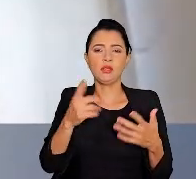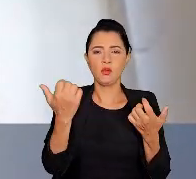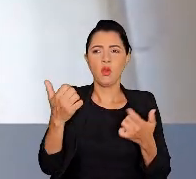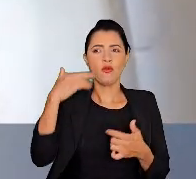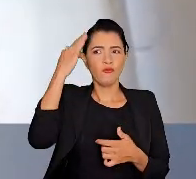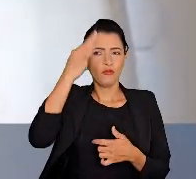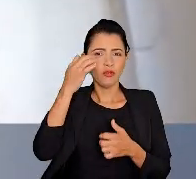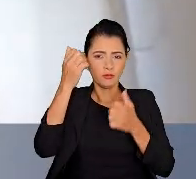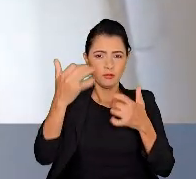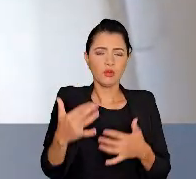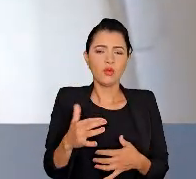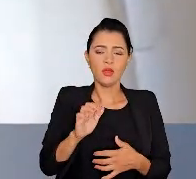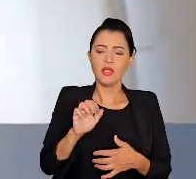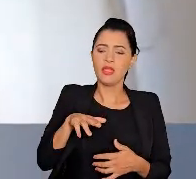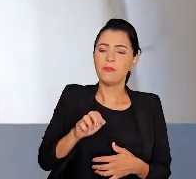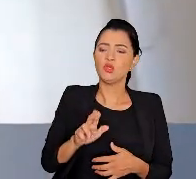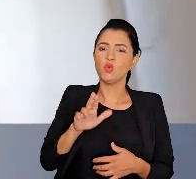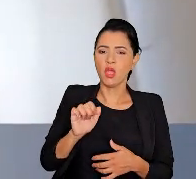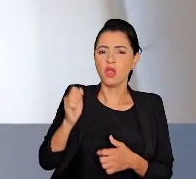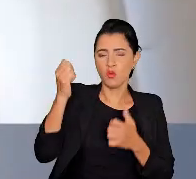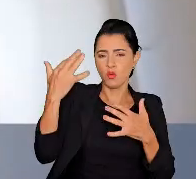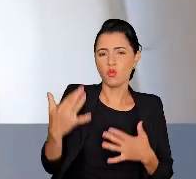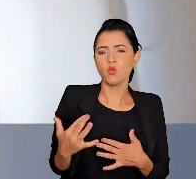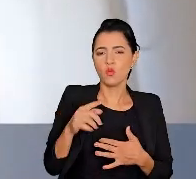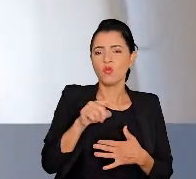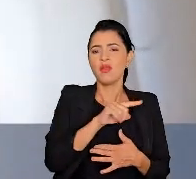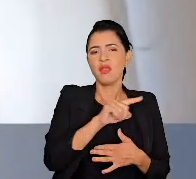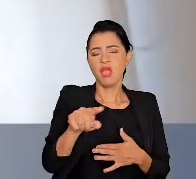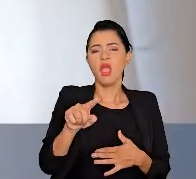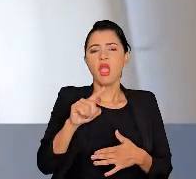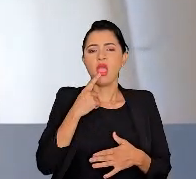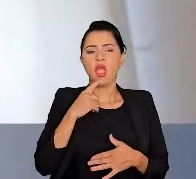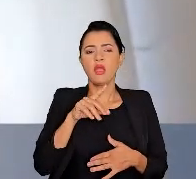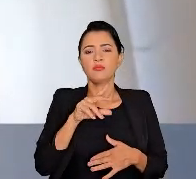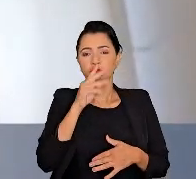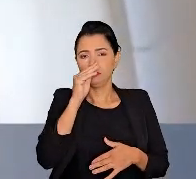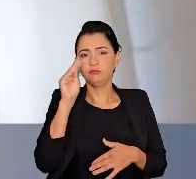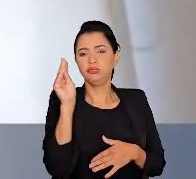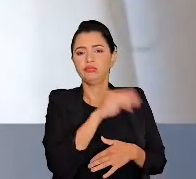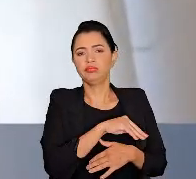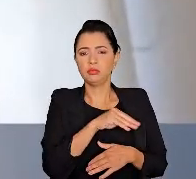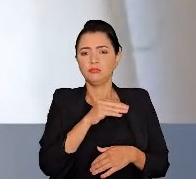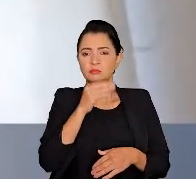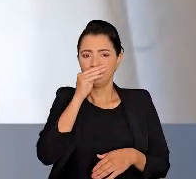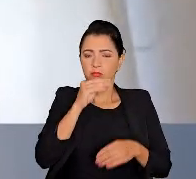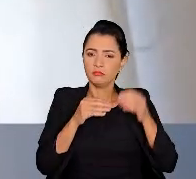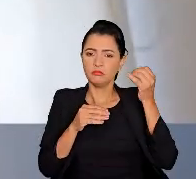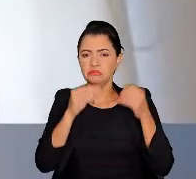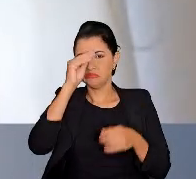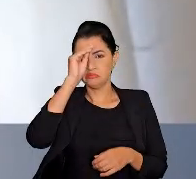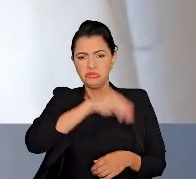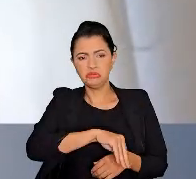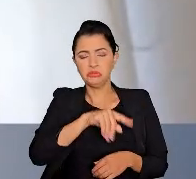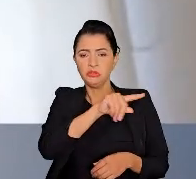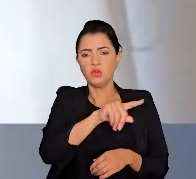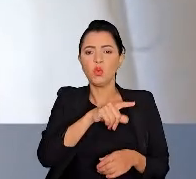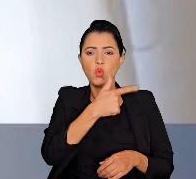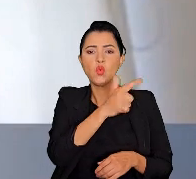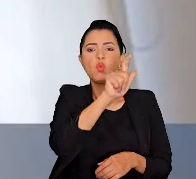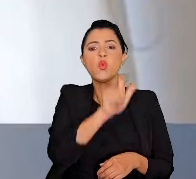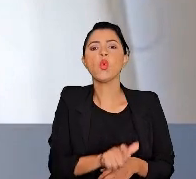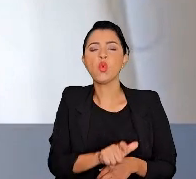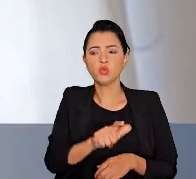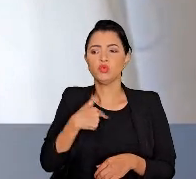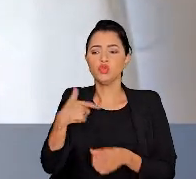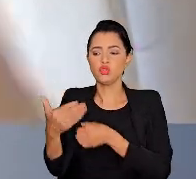filósofo Emmanuel Levinas, trata-se da negação do outro. Rejeita-se por tomar como base apenas a si